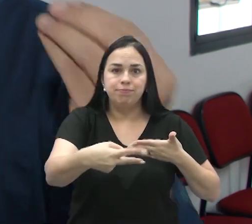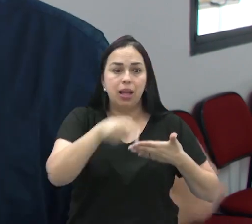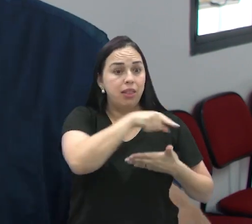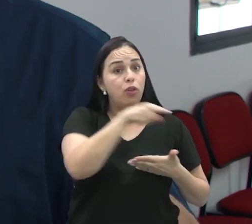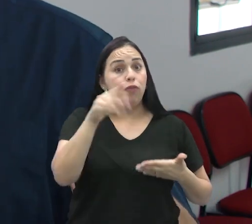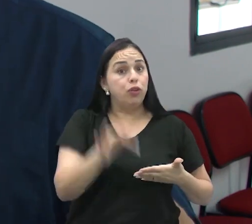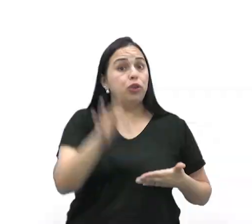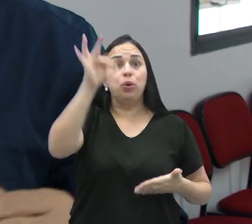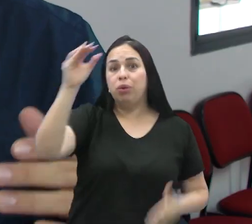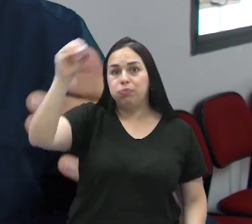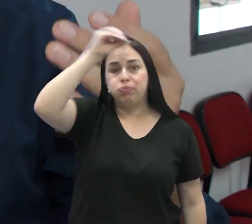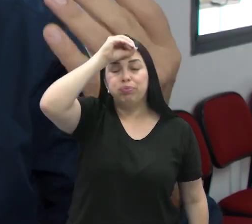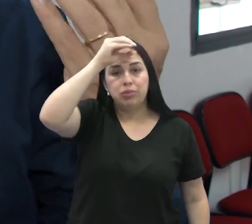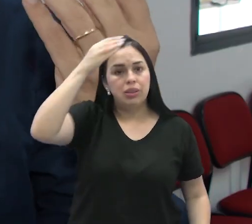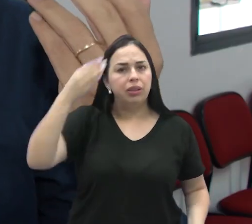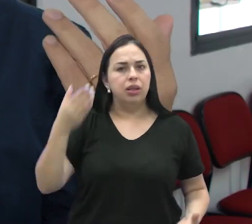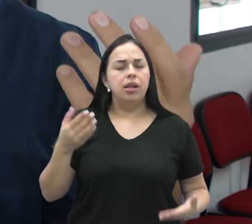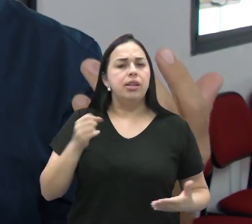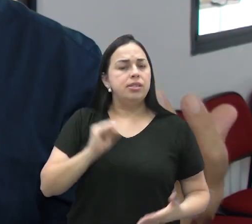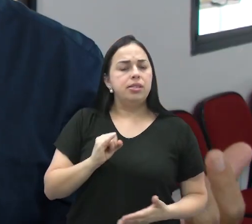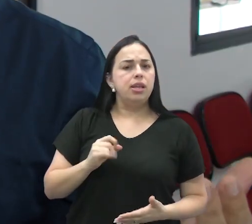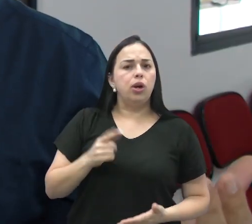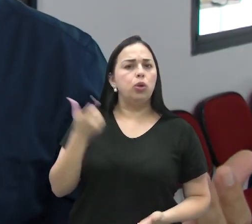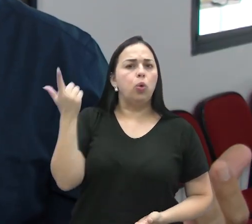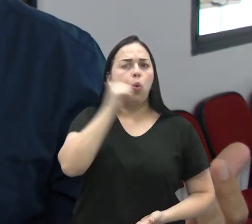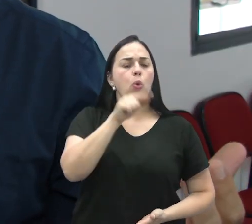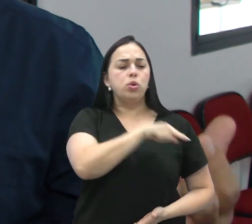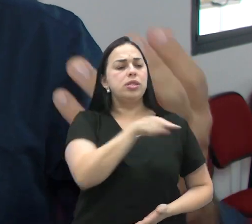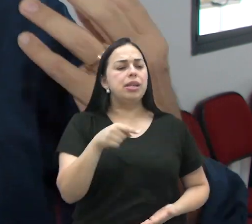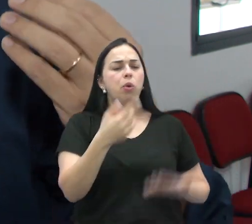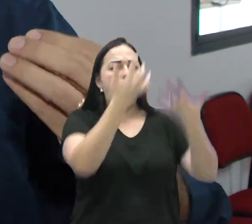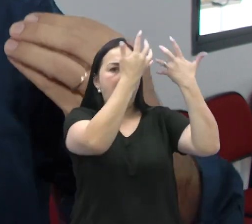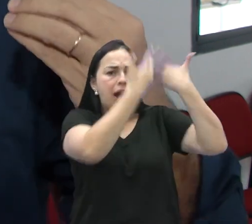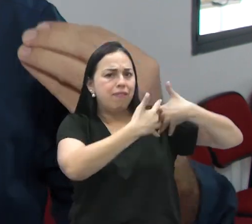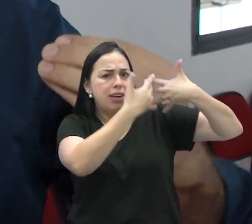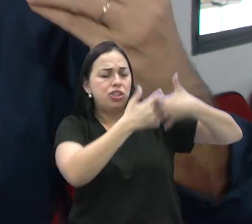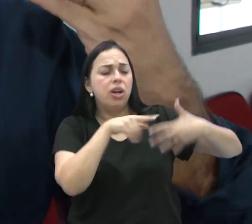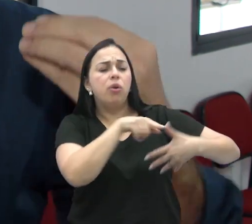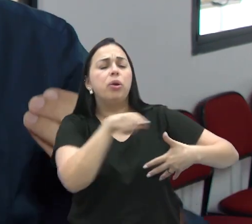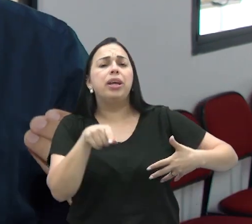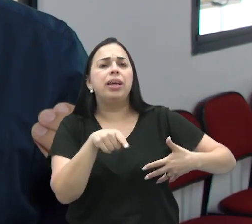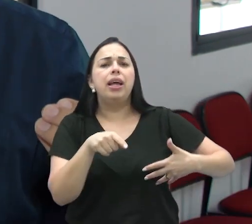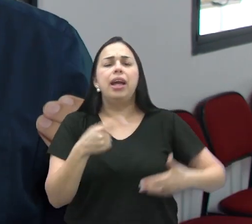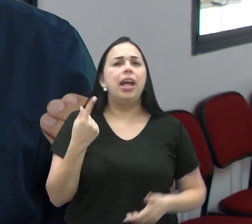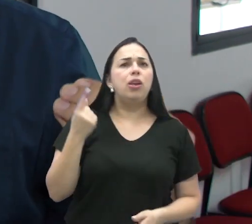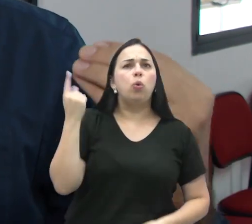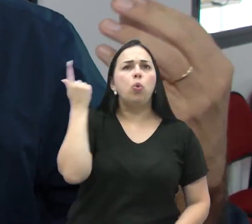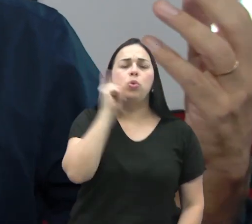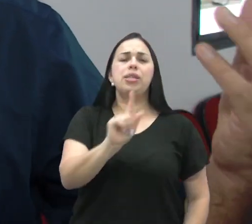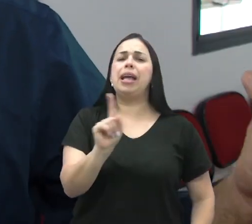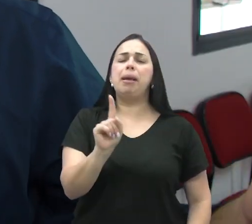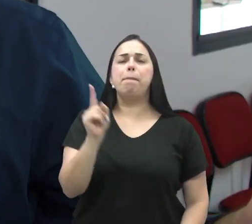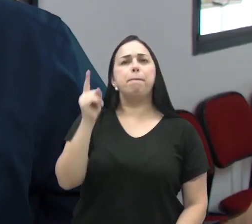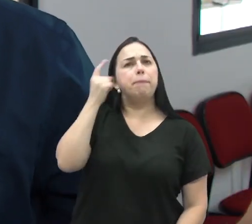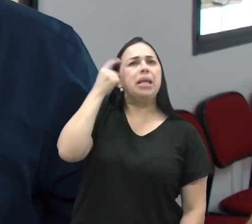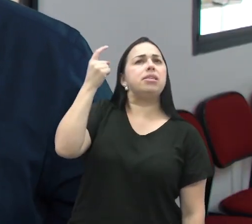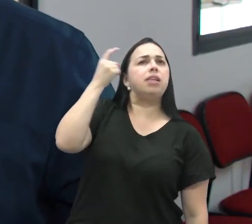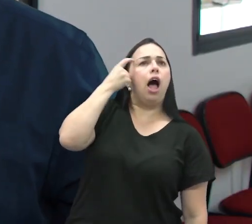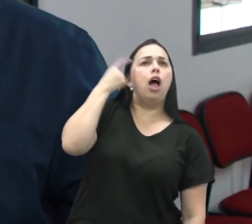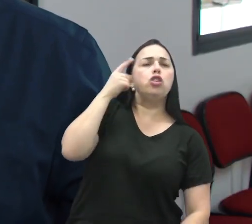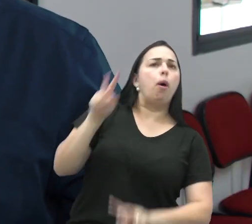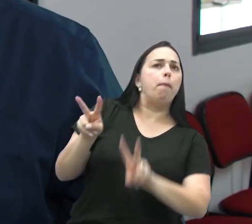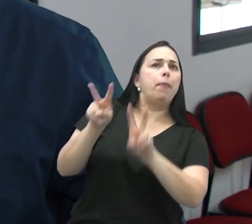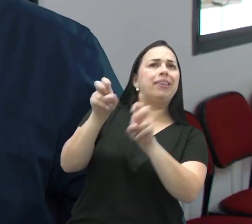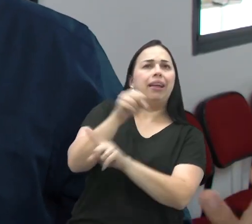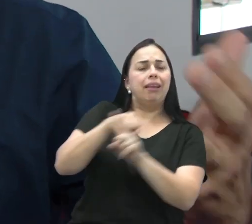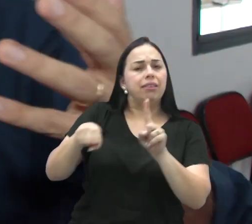de imbecilidade. Se eu tiro as matérias reflexivas, eu tiro a capacidade desse jovem de pensar sobre a sociedade em que ele